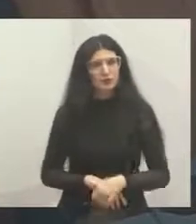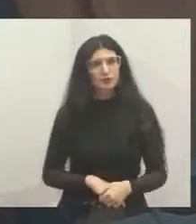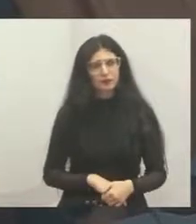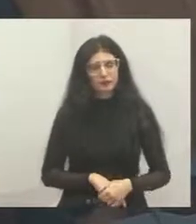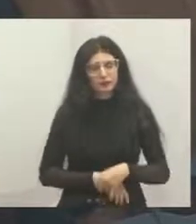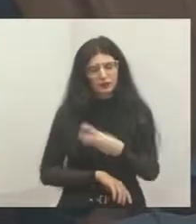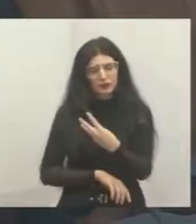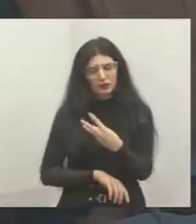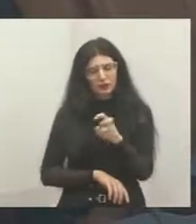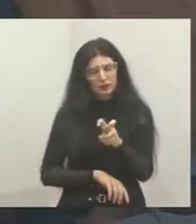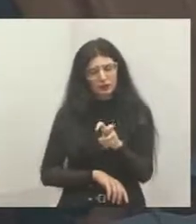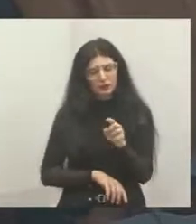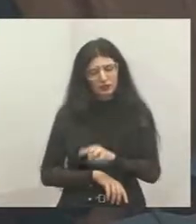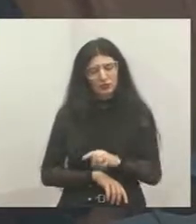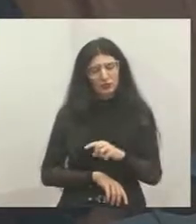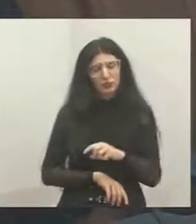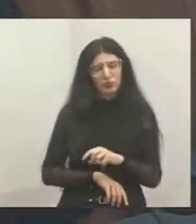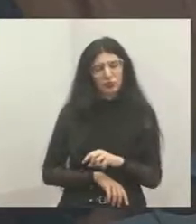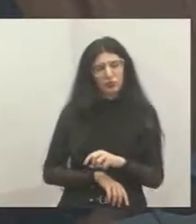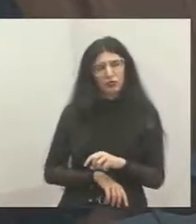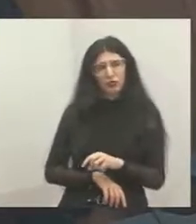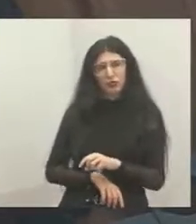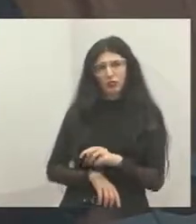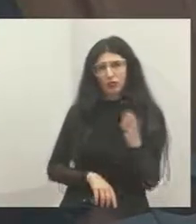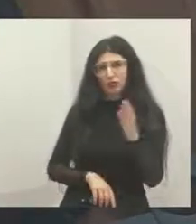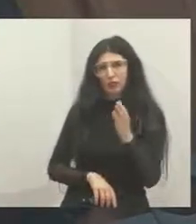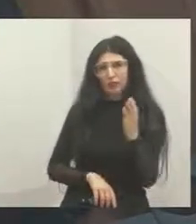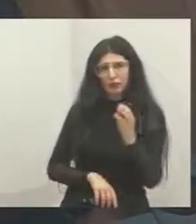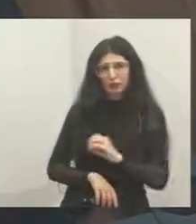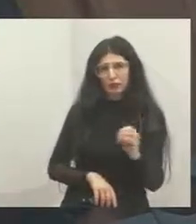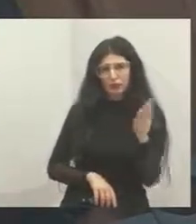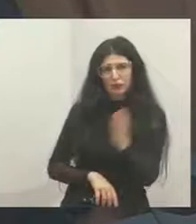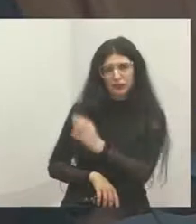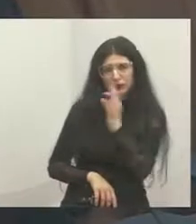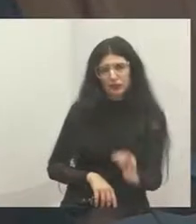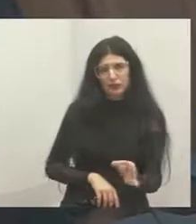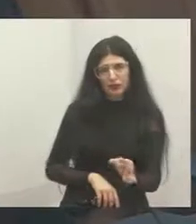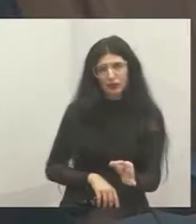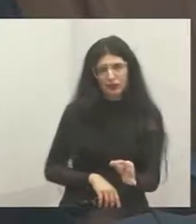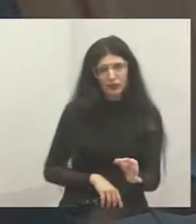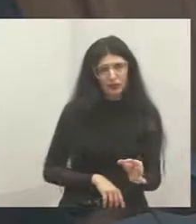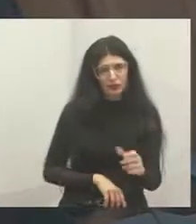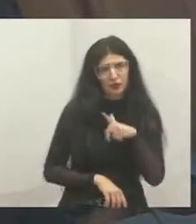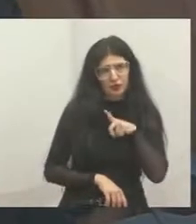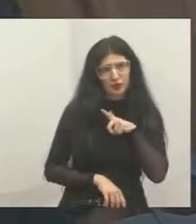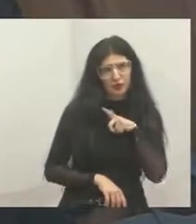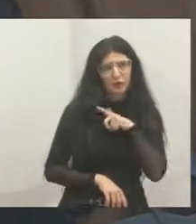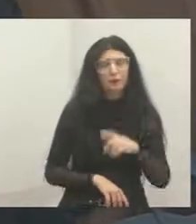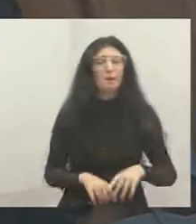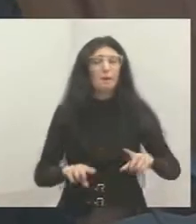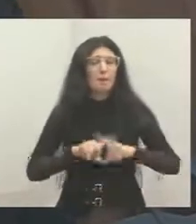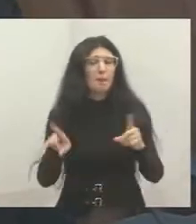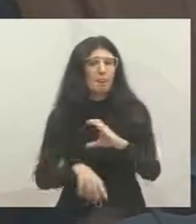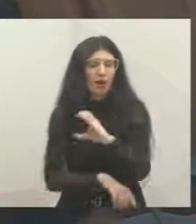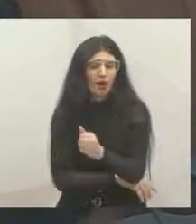de 35,10%. Mas daí, quando você contabilizou as obras, principalmente do